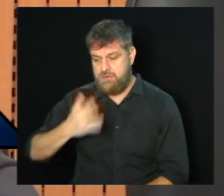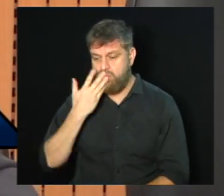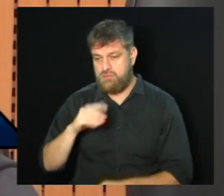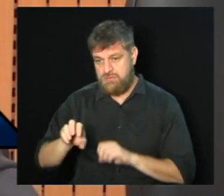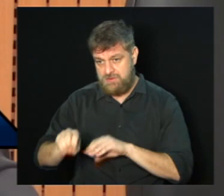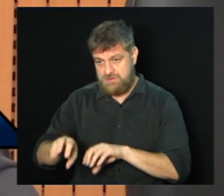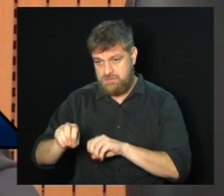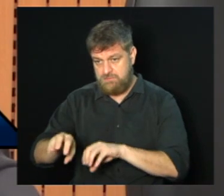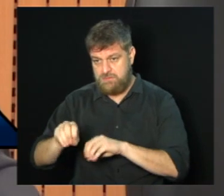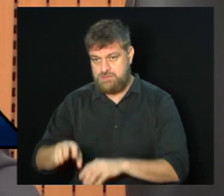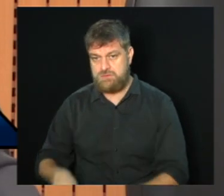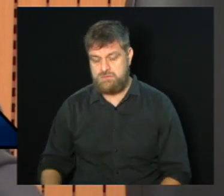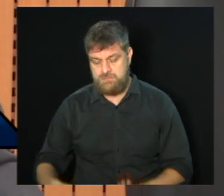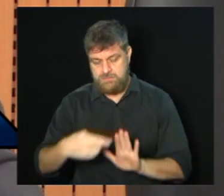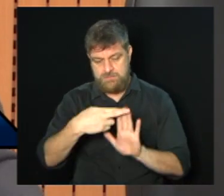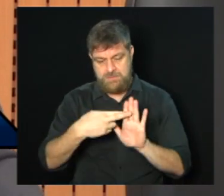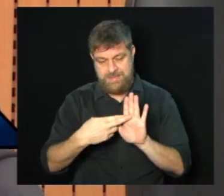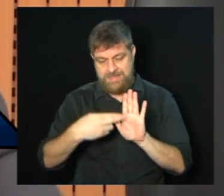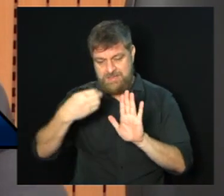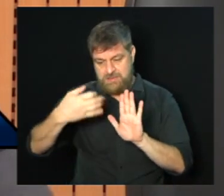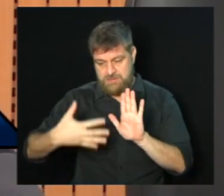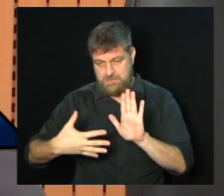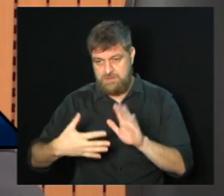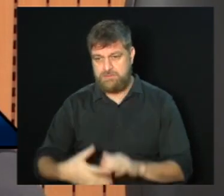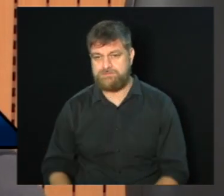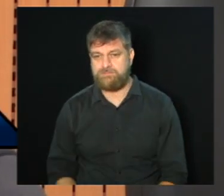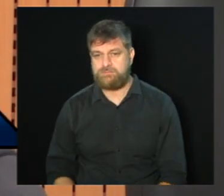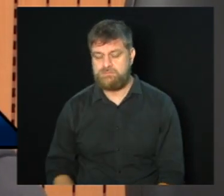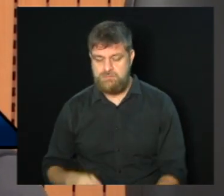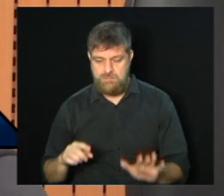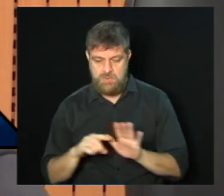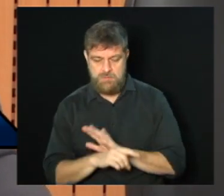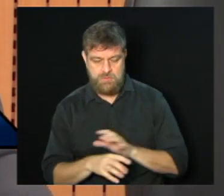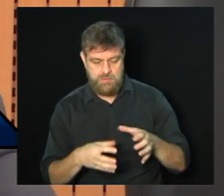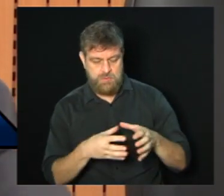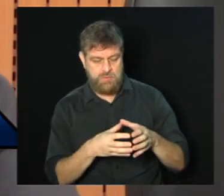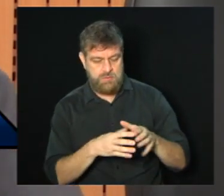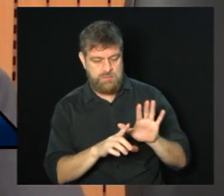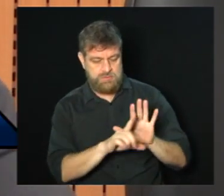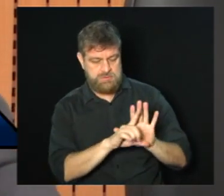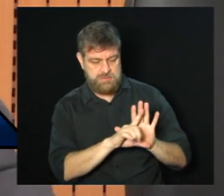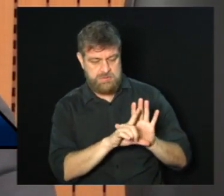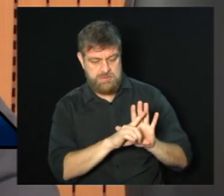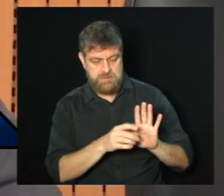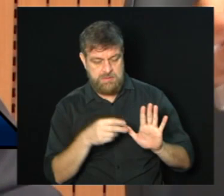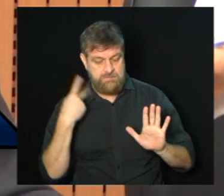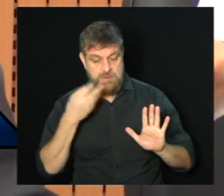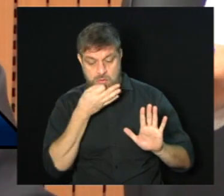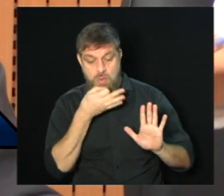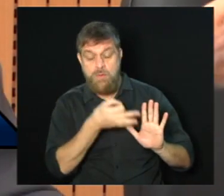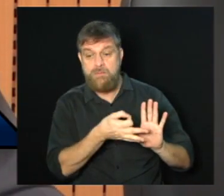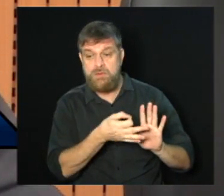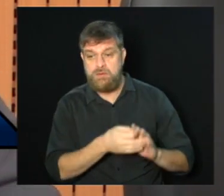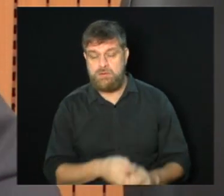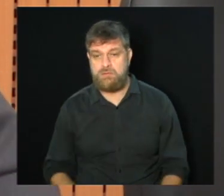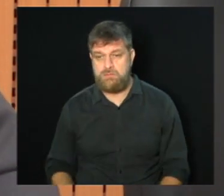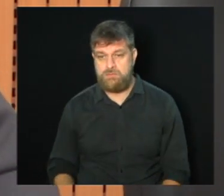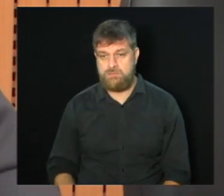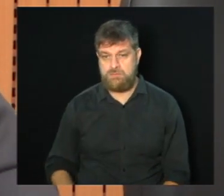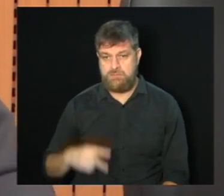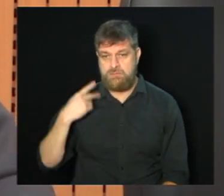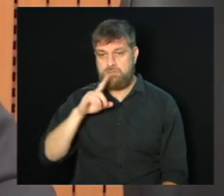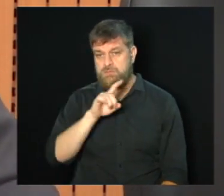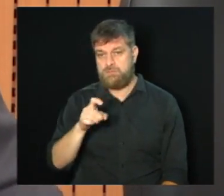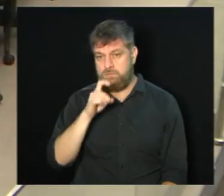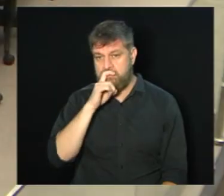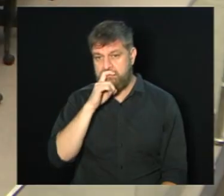indica. Eu convoco a Comissão de Constituição e Legalidade para examinar o parecer. Por favor, Zé Carlos, ao